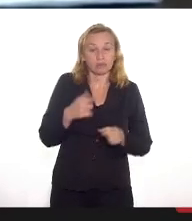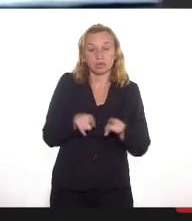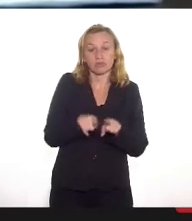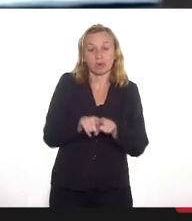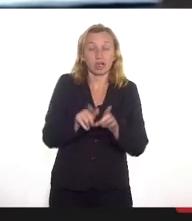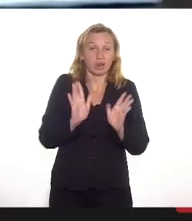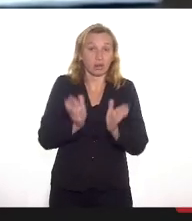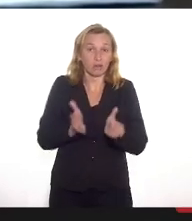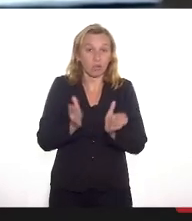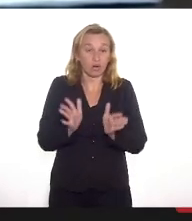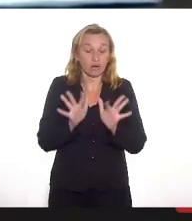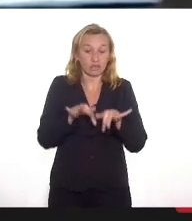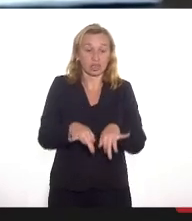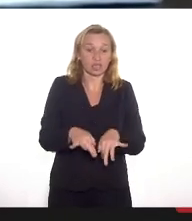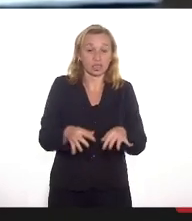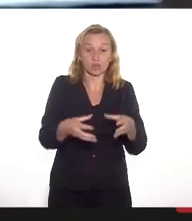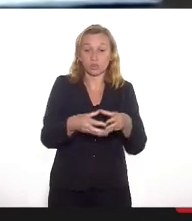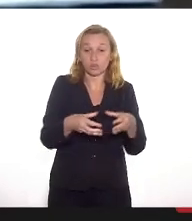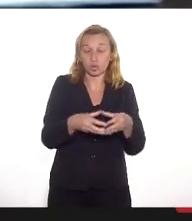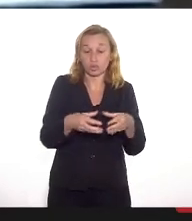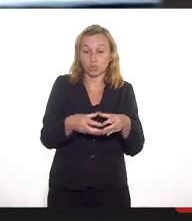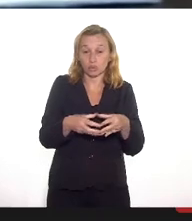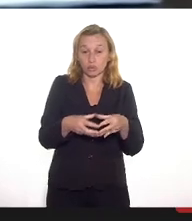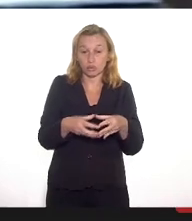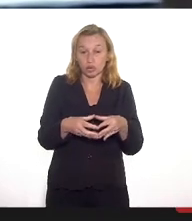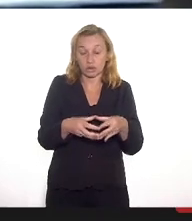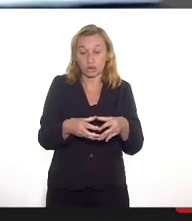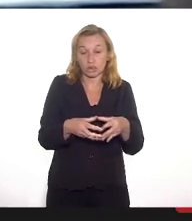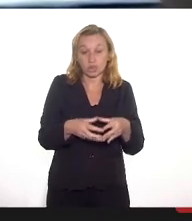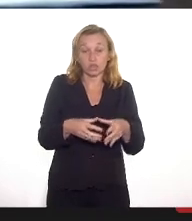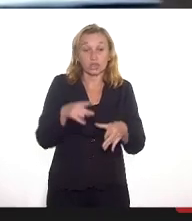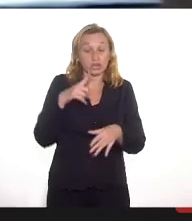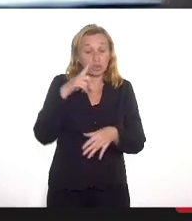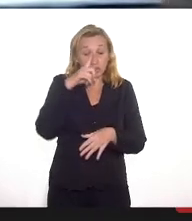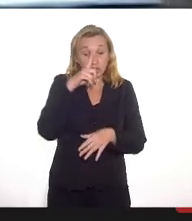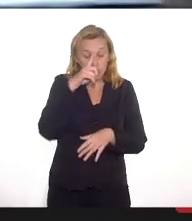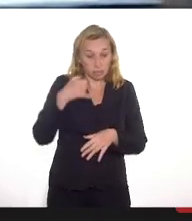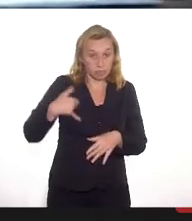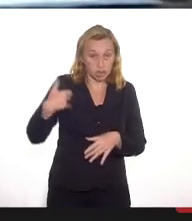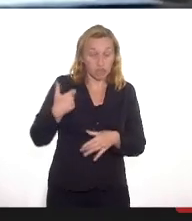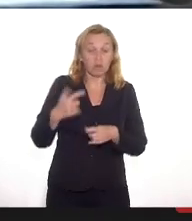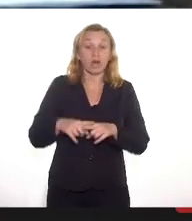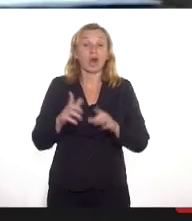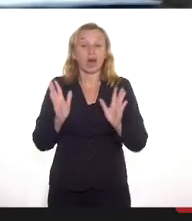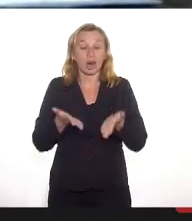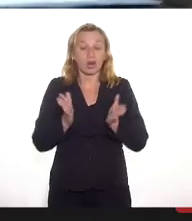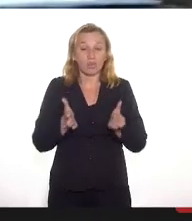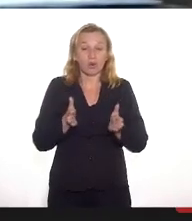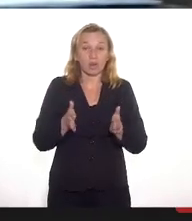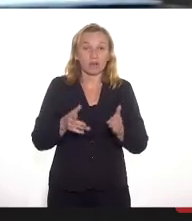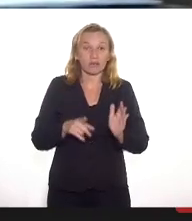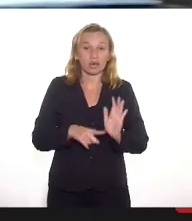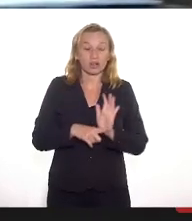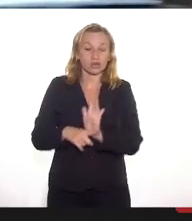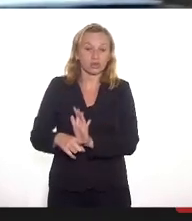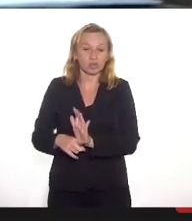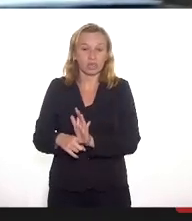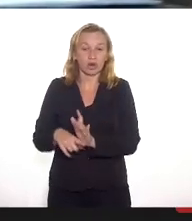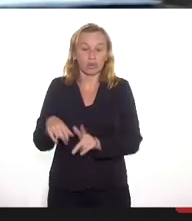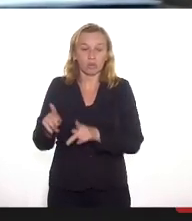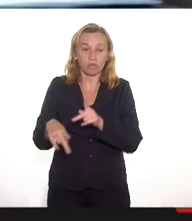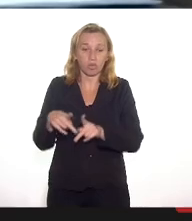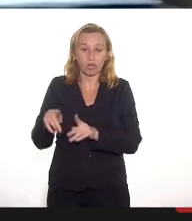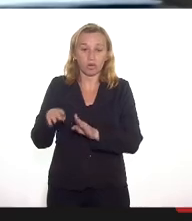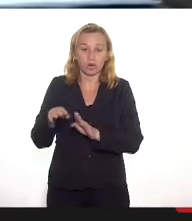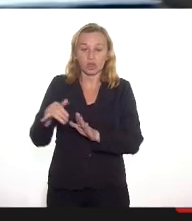agora tem umas finalizamos os grupos não é comum finalizando os outros maior risco de pagar não seria contemplar a população e